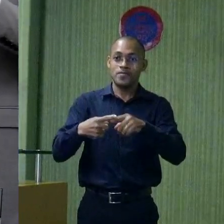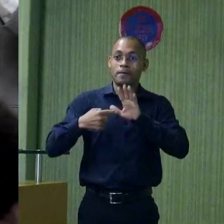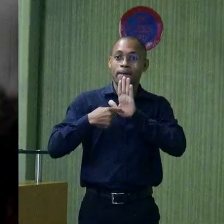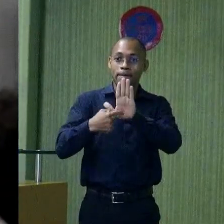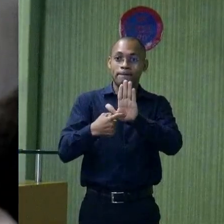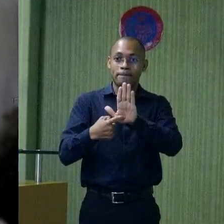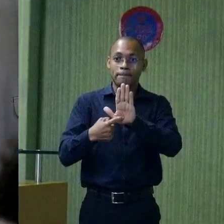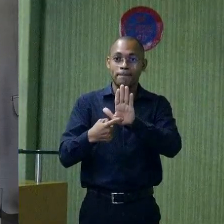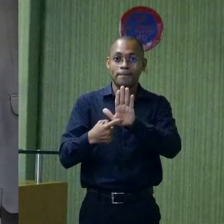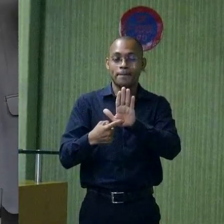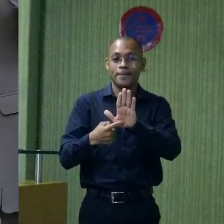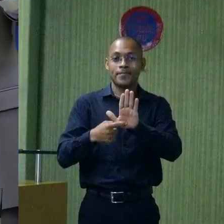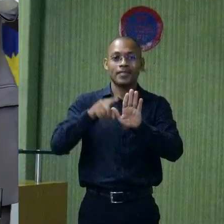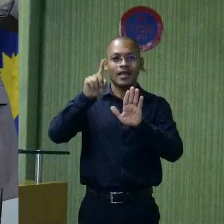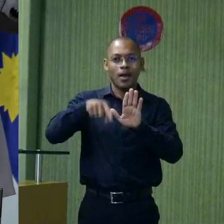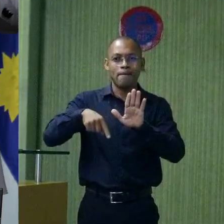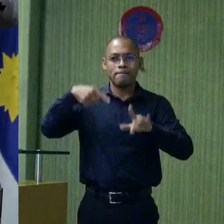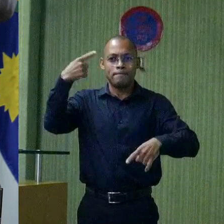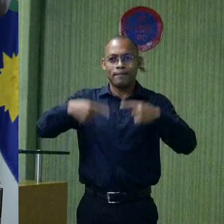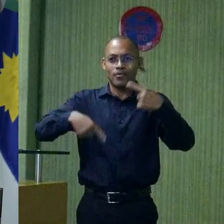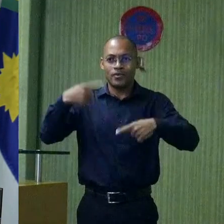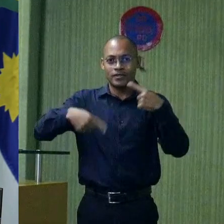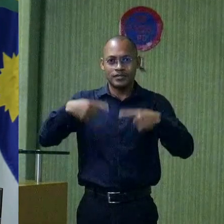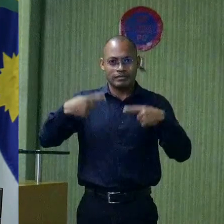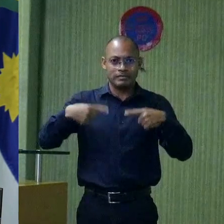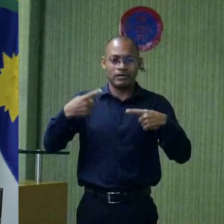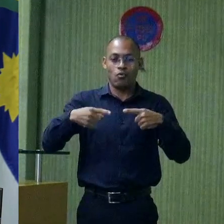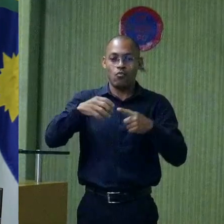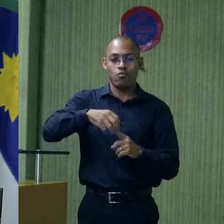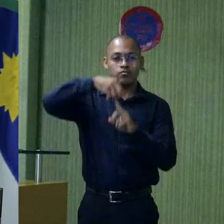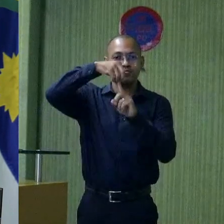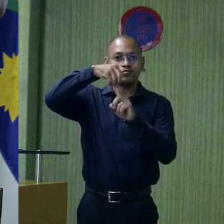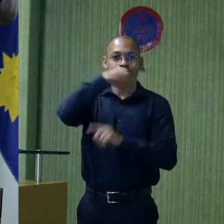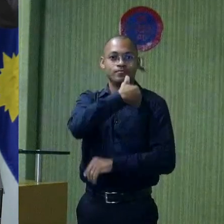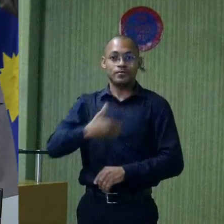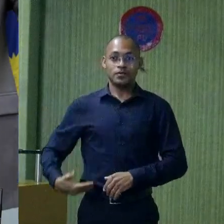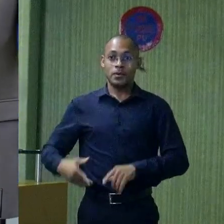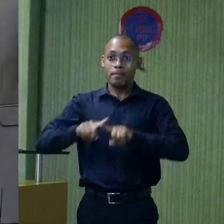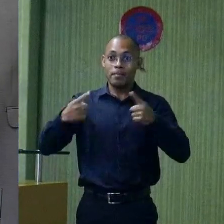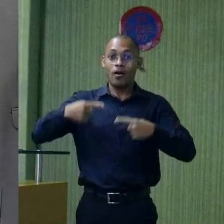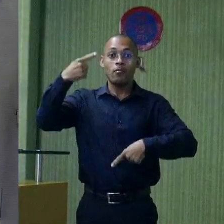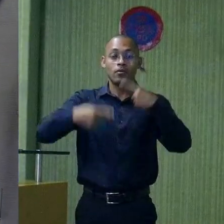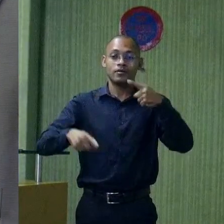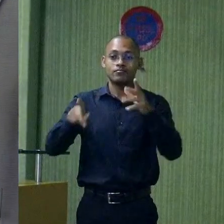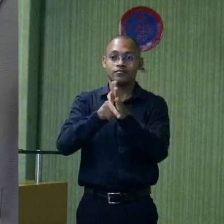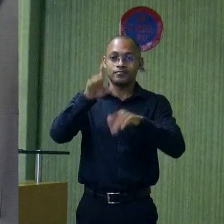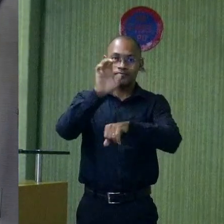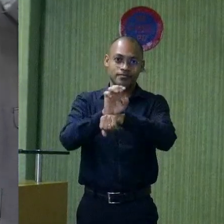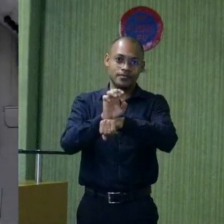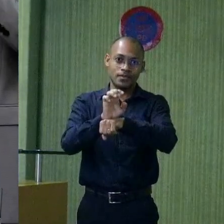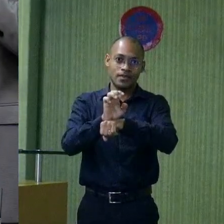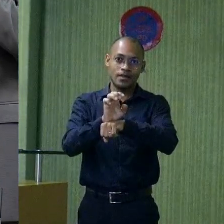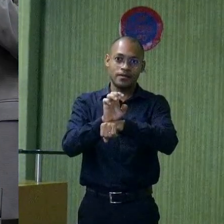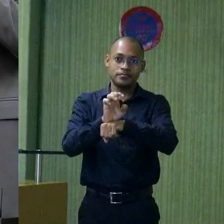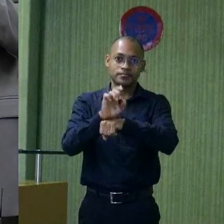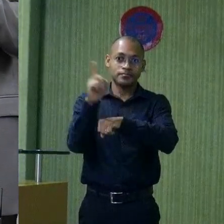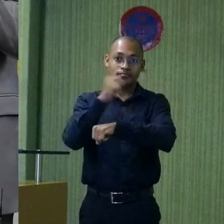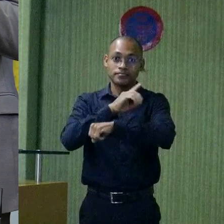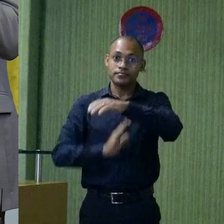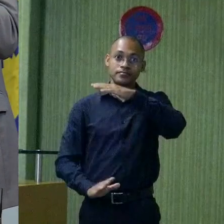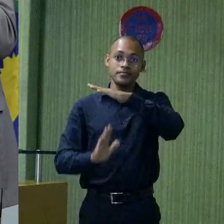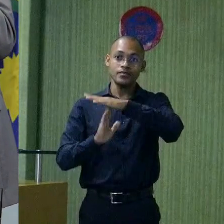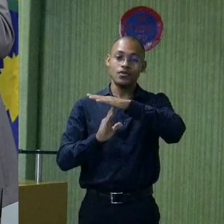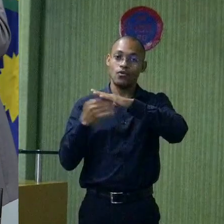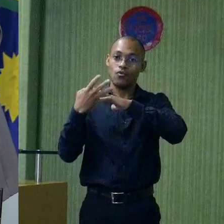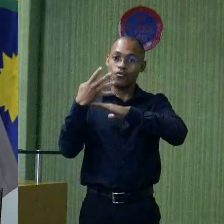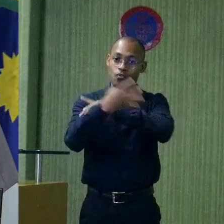trata não de uma política partidária não de uma política de um governante mas de uma política de estado ela não se limita aos 4 anos de